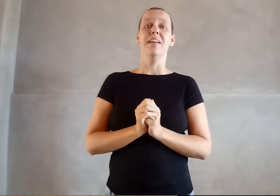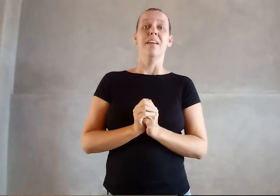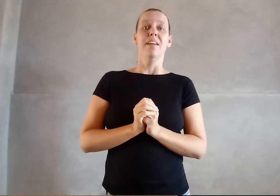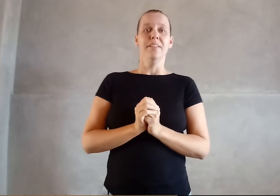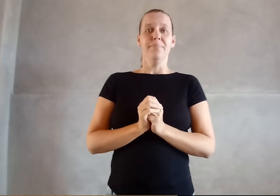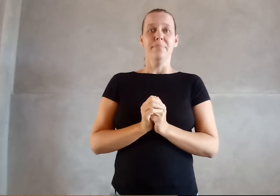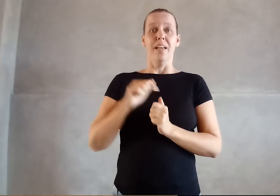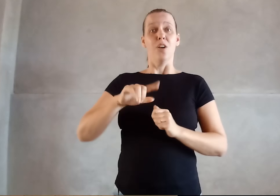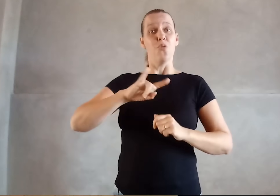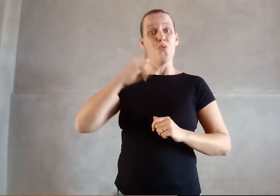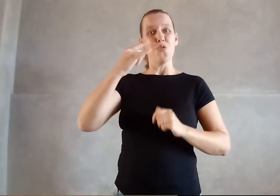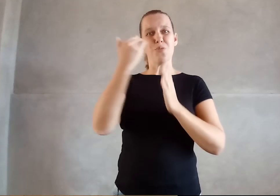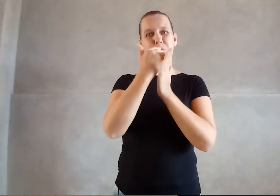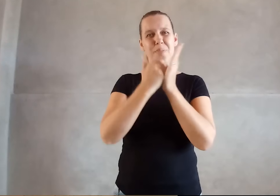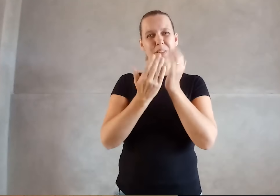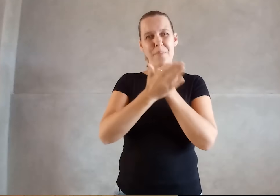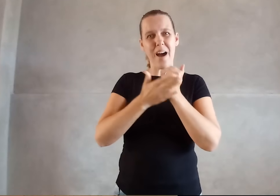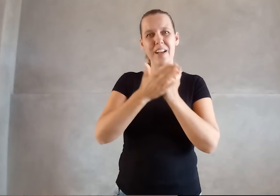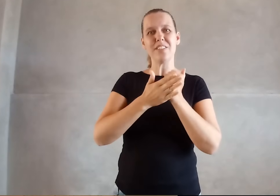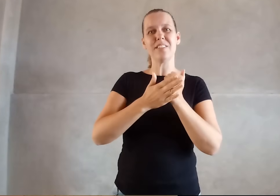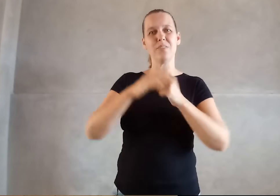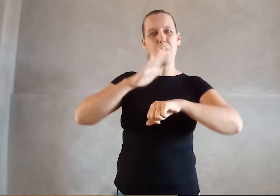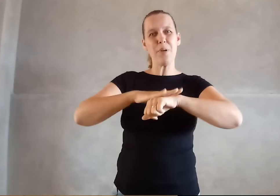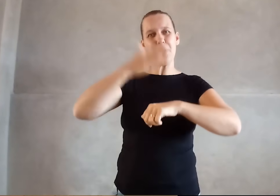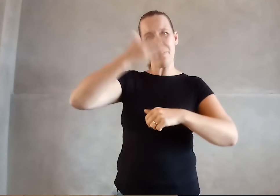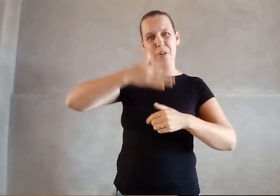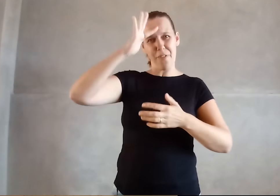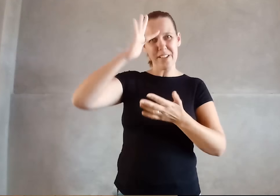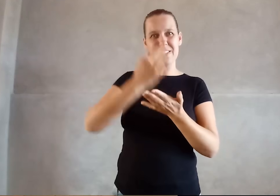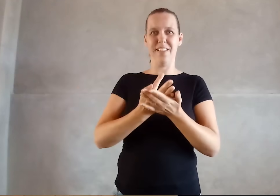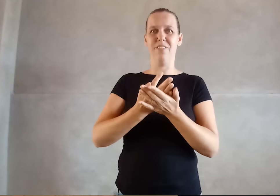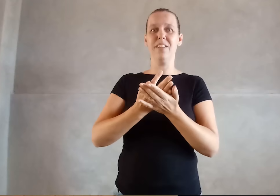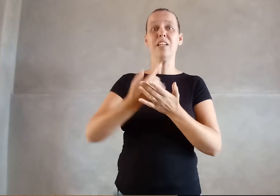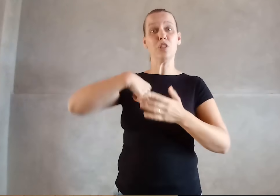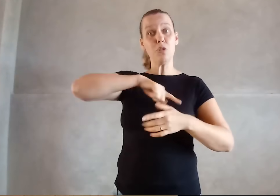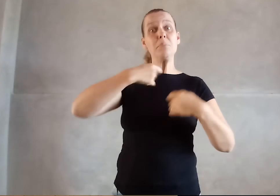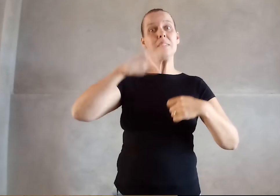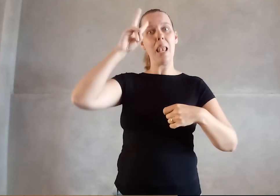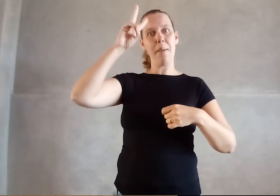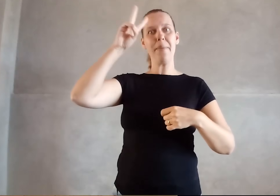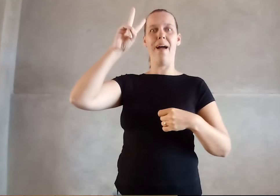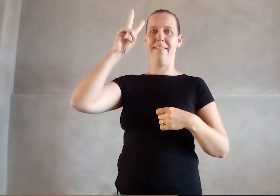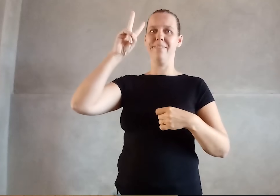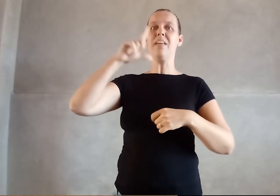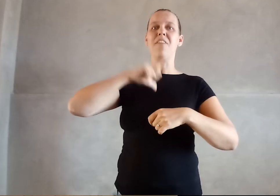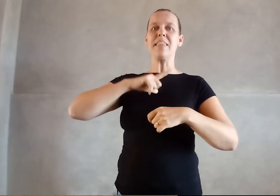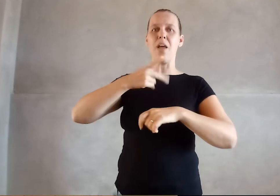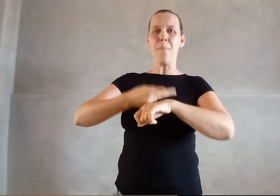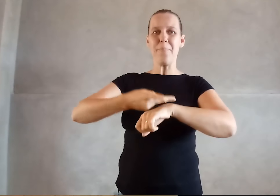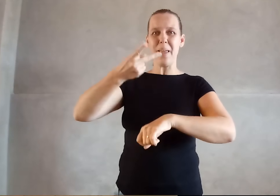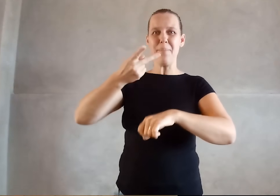uma recompensa para aqueles que perseveram. O texto diz isso: feliz é o homem que persevera na